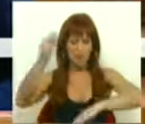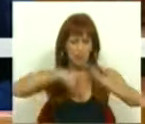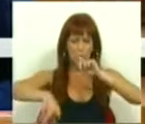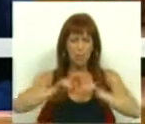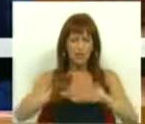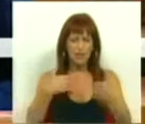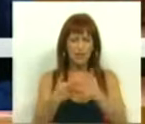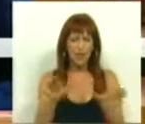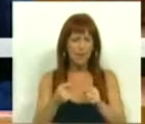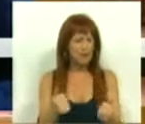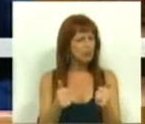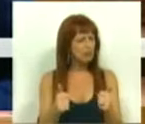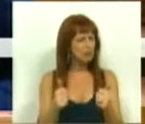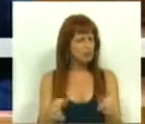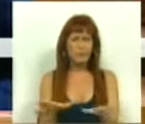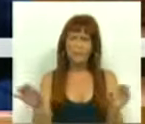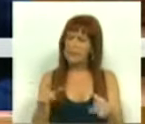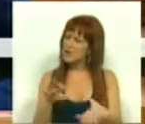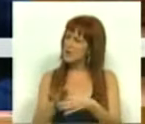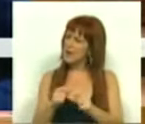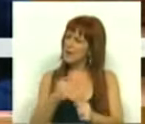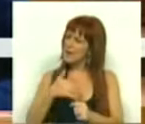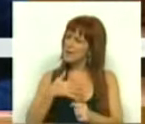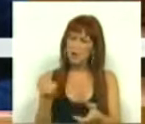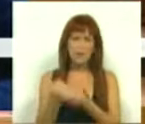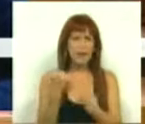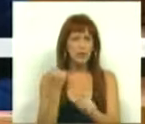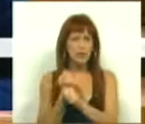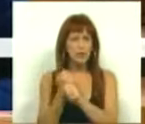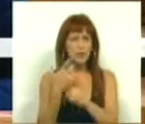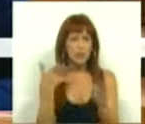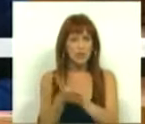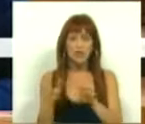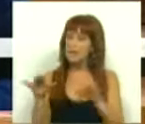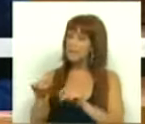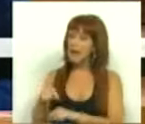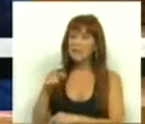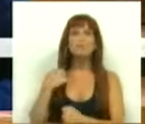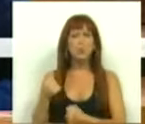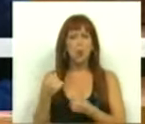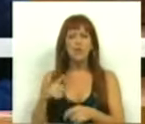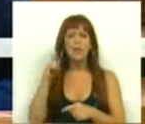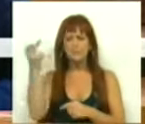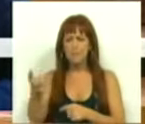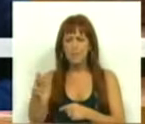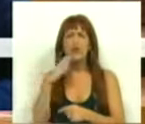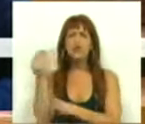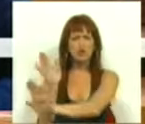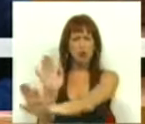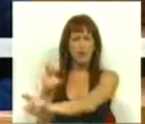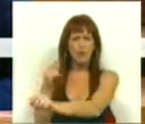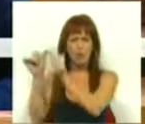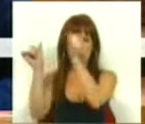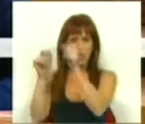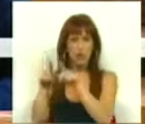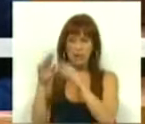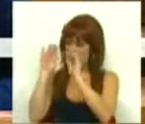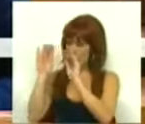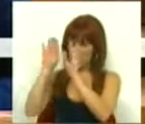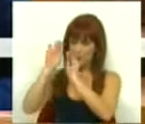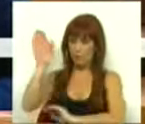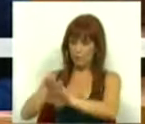aprendizagem, tornando mais atrativo, mais ligado às empresas e ao mercado de trabalho e mais capaz de estabilizar a permanência de jovens num sistema que